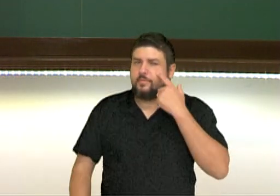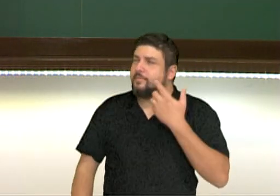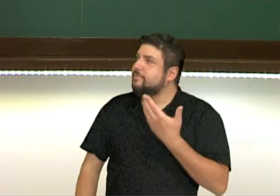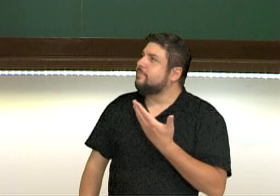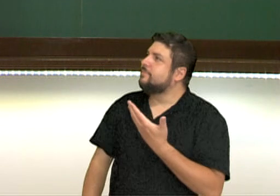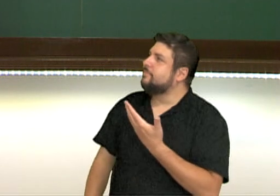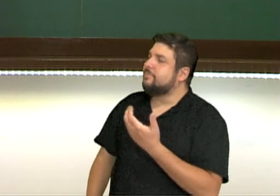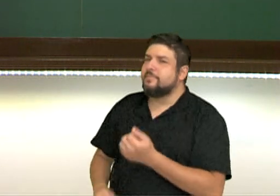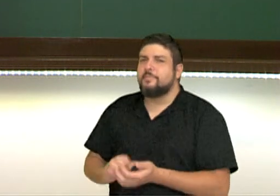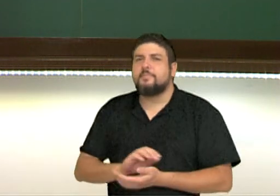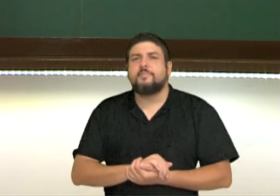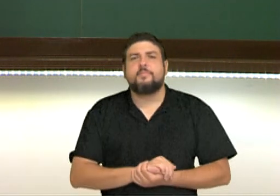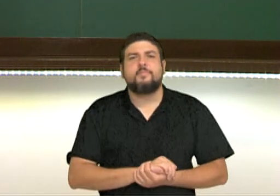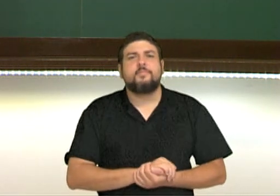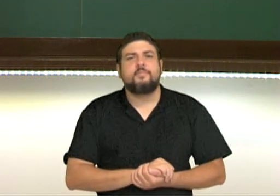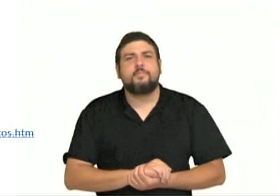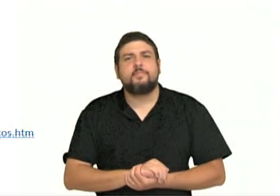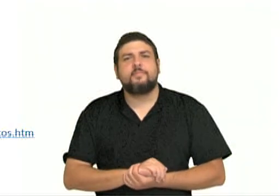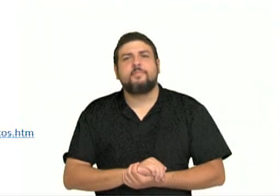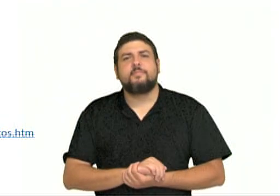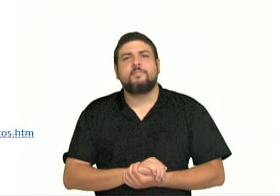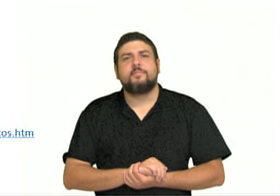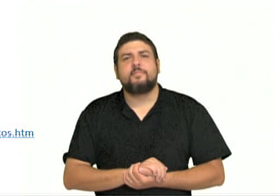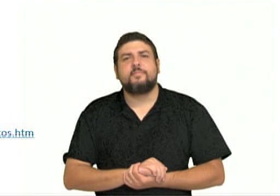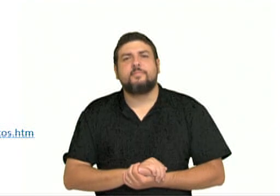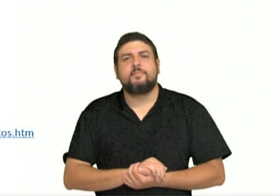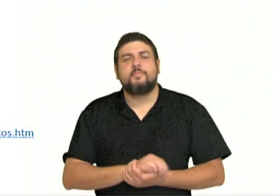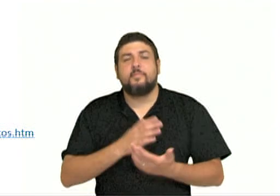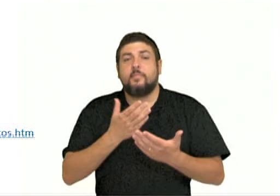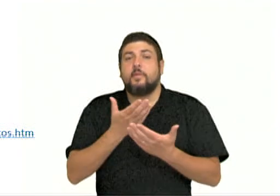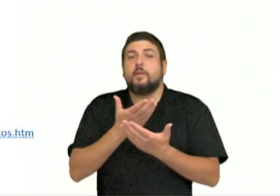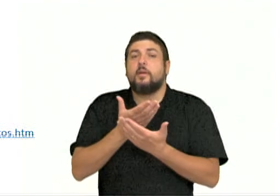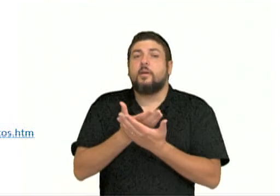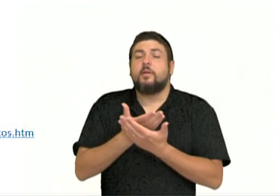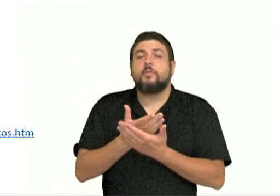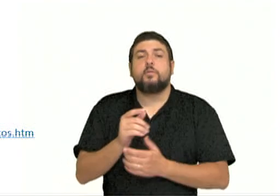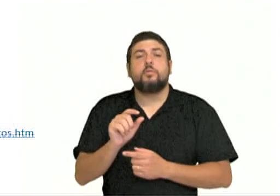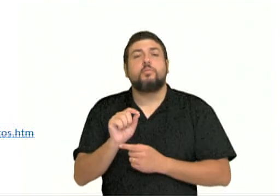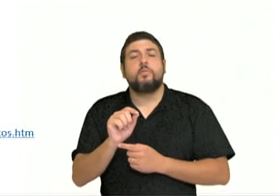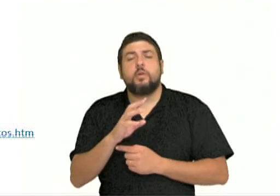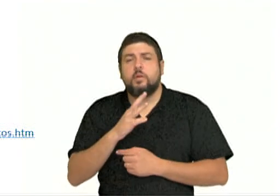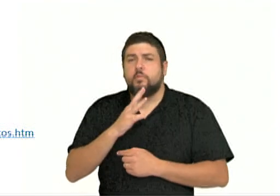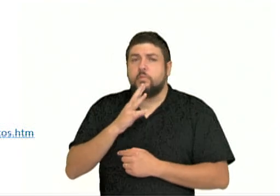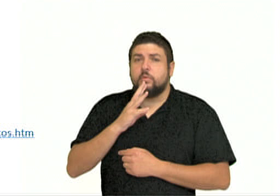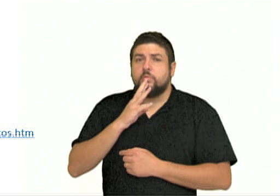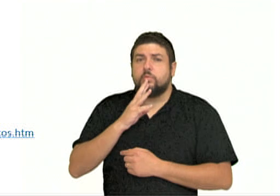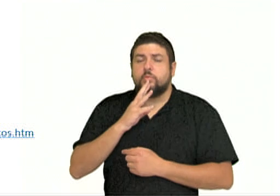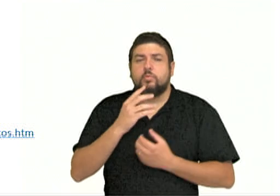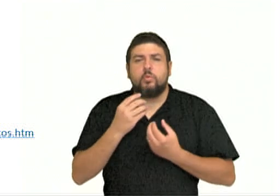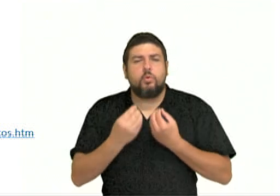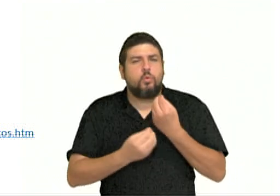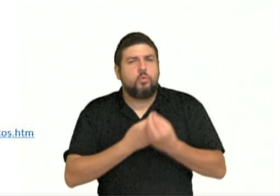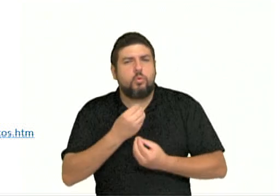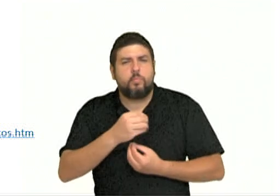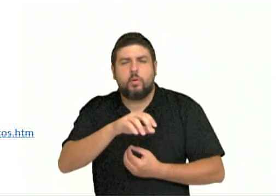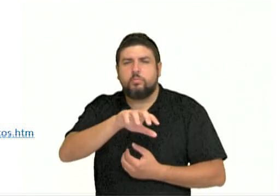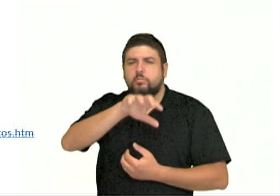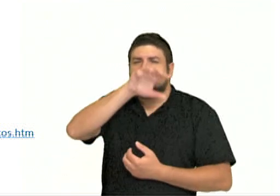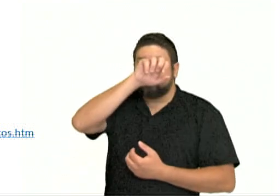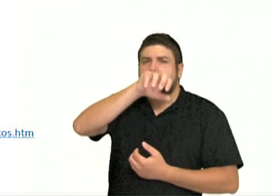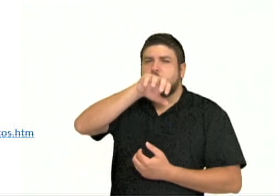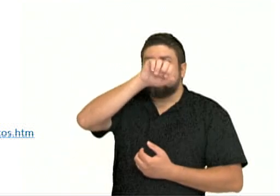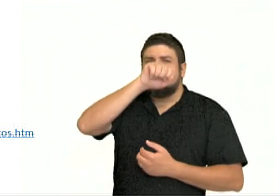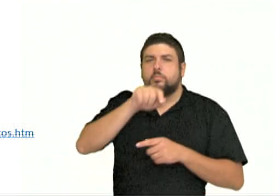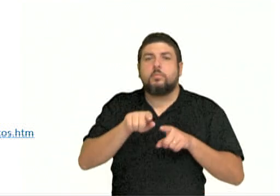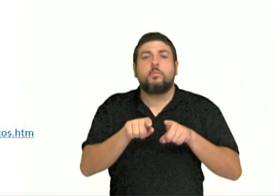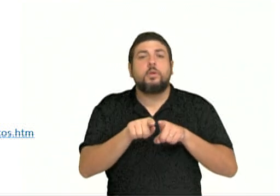respiratório. Os objetivos para esta aula são conhecer os movimentos da respiração e as trocas